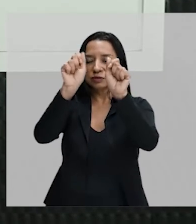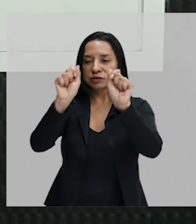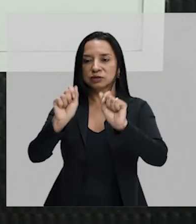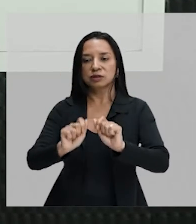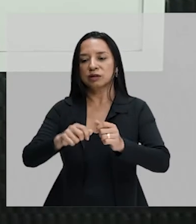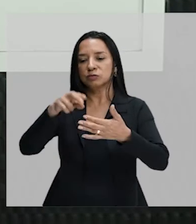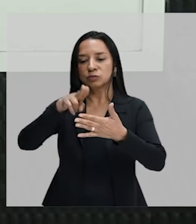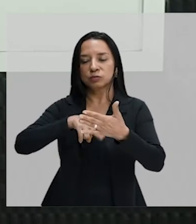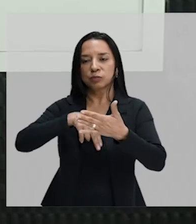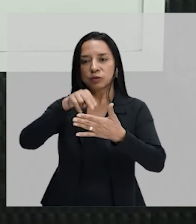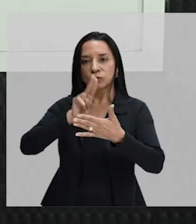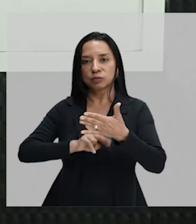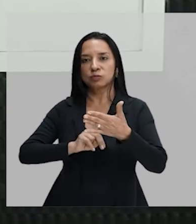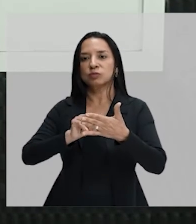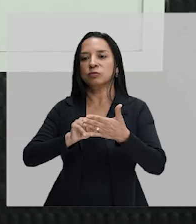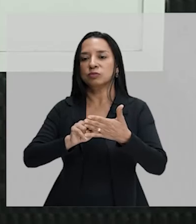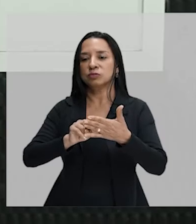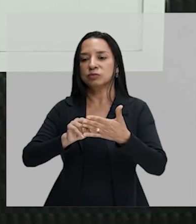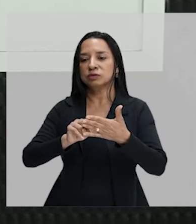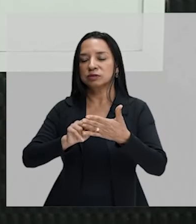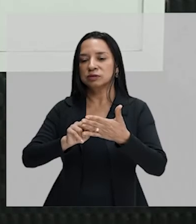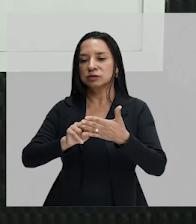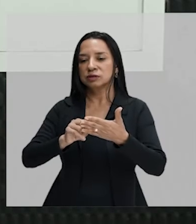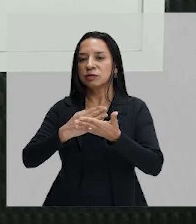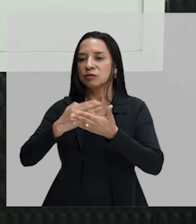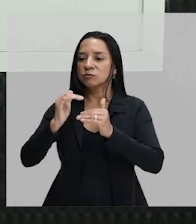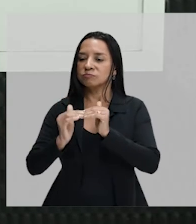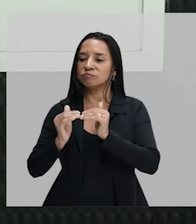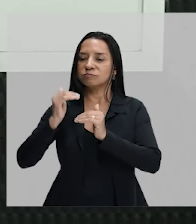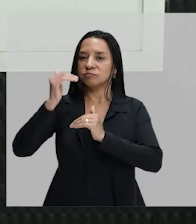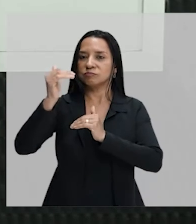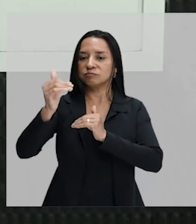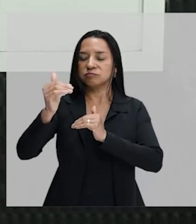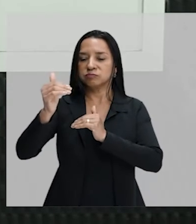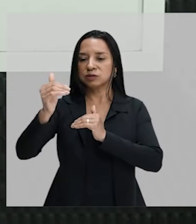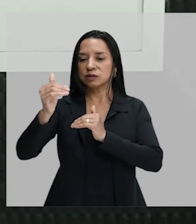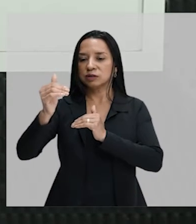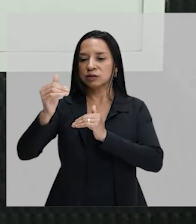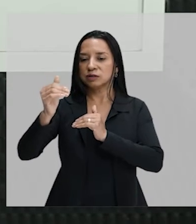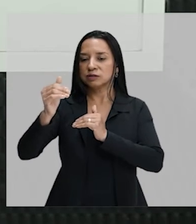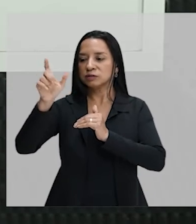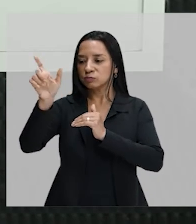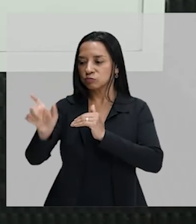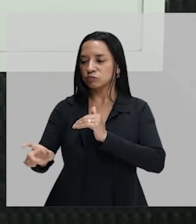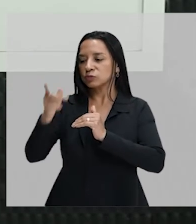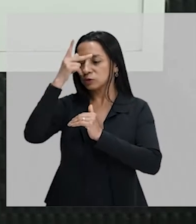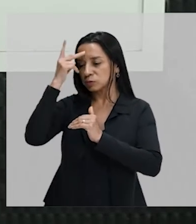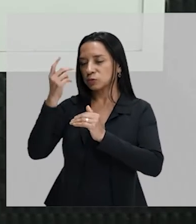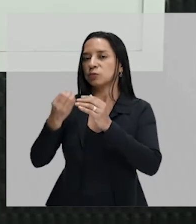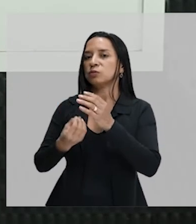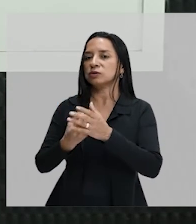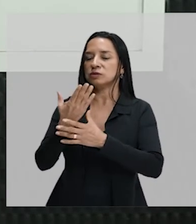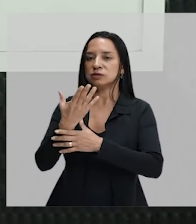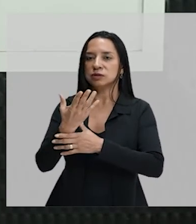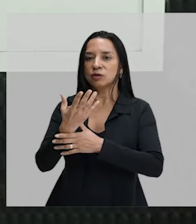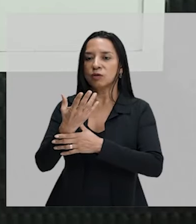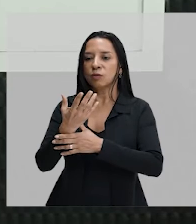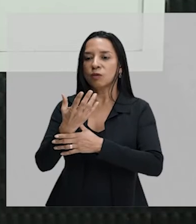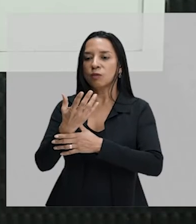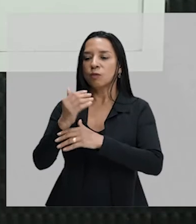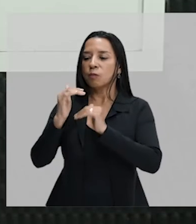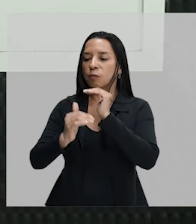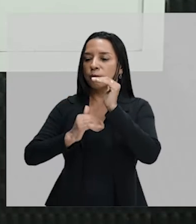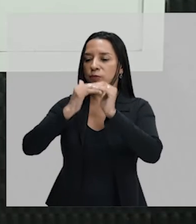muitas pinturas foram para além daqueles que criaram elas. Tá? O processo de